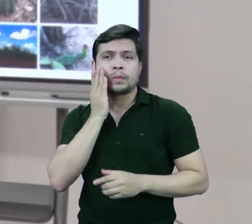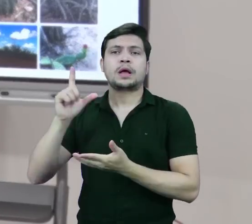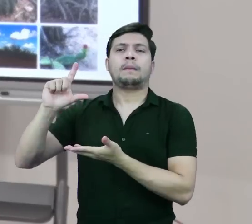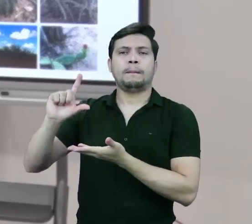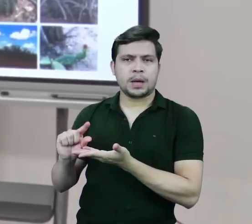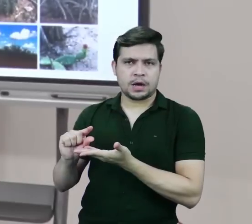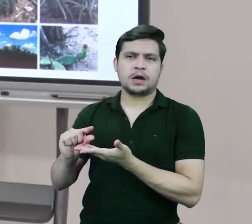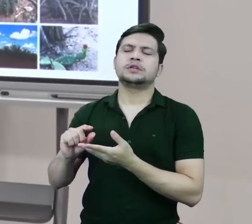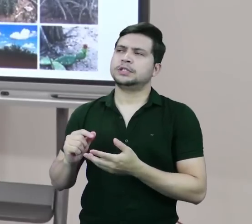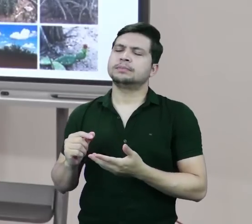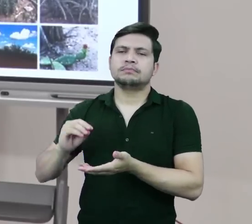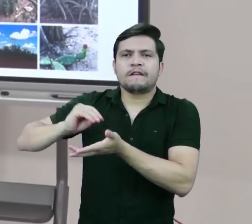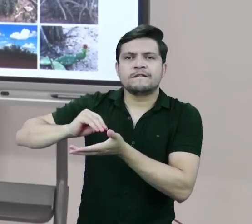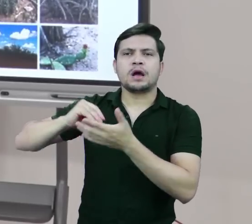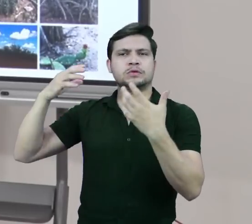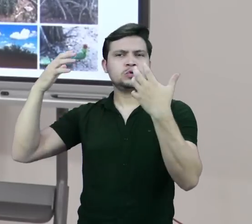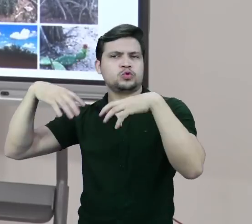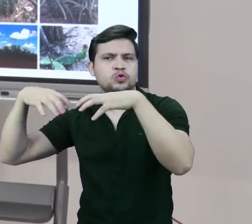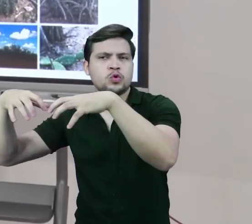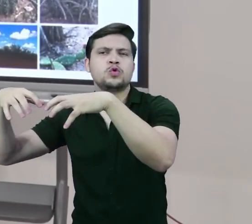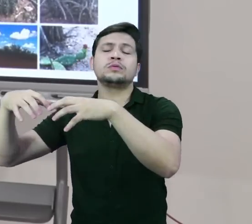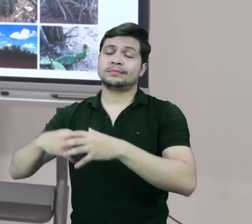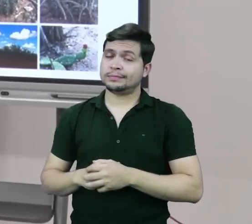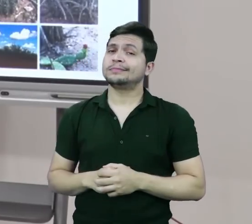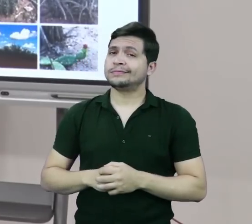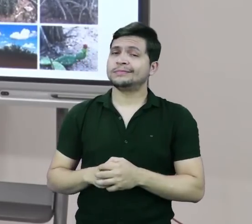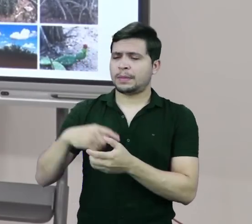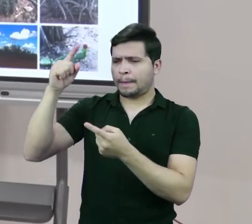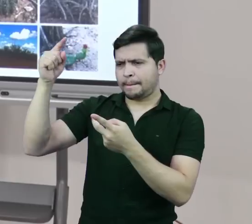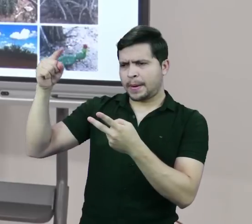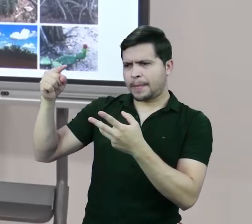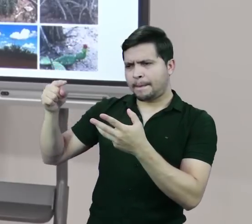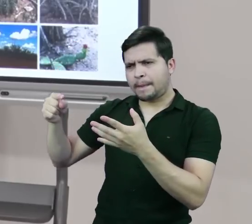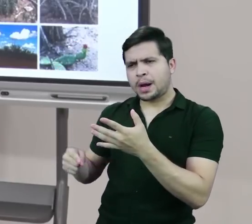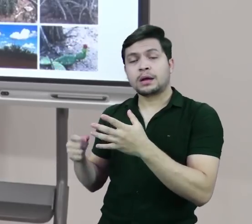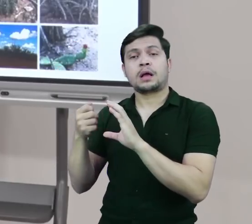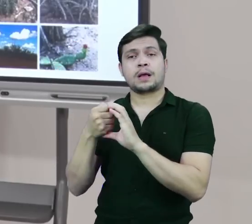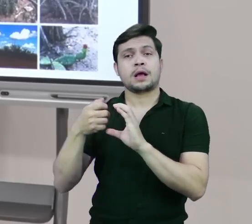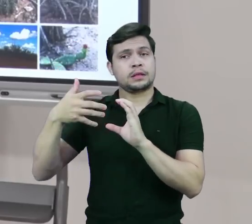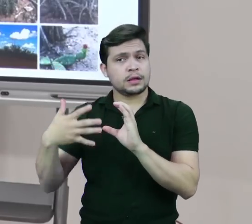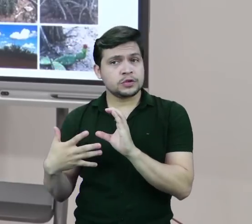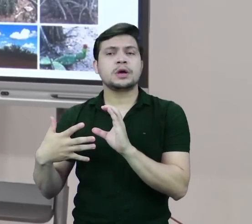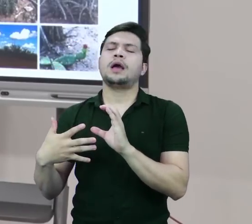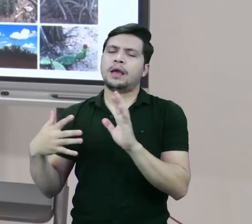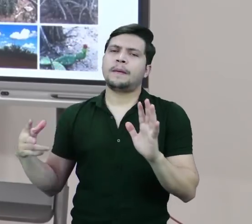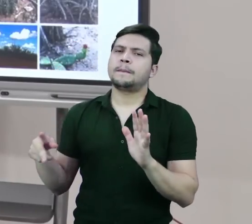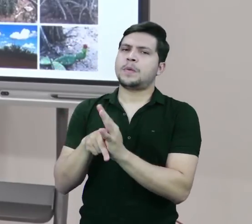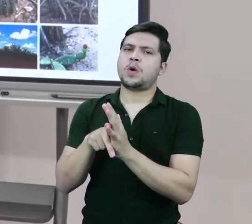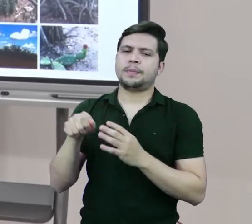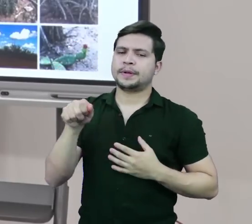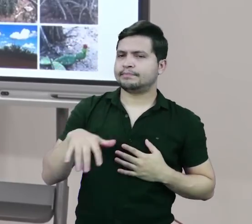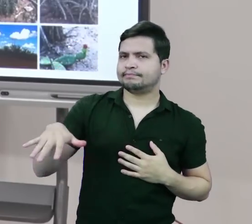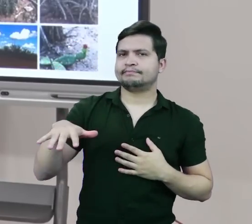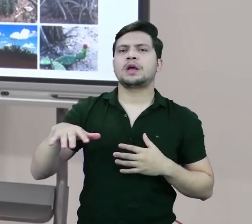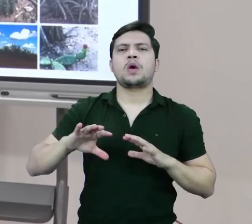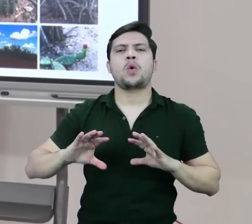baixa, escassez hídrica, né? Então todos esses hábitos, né, essas características vão